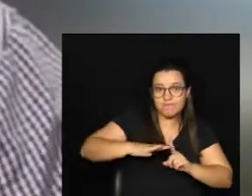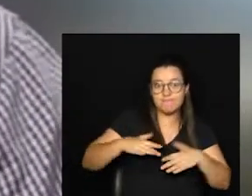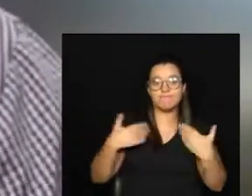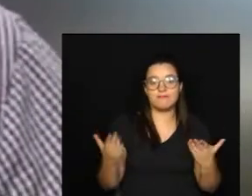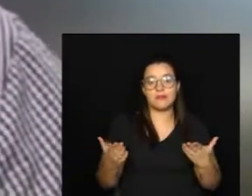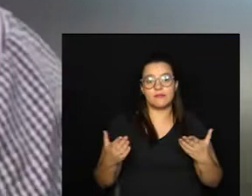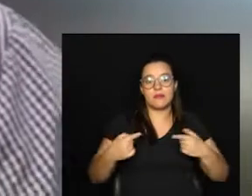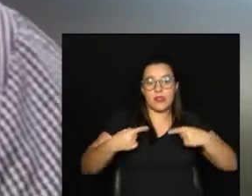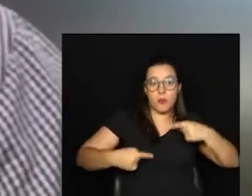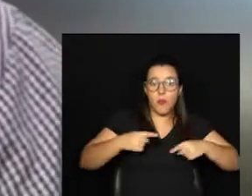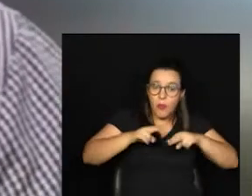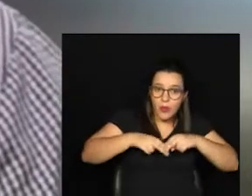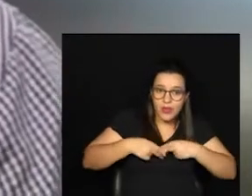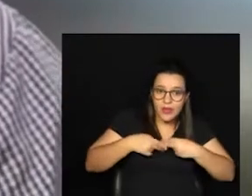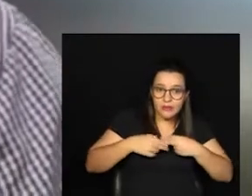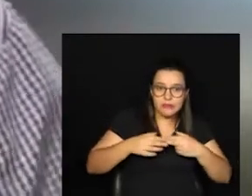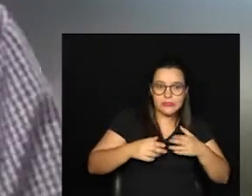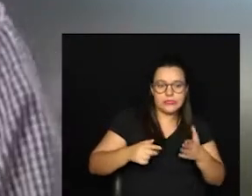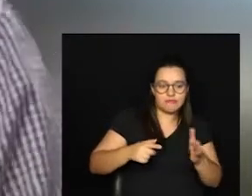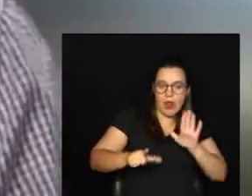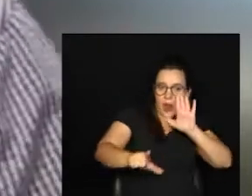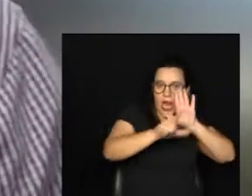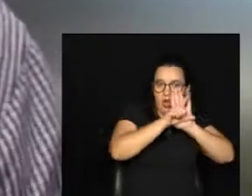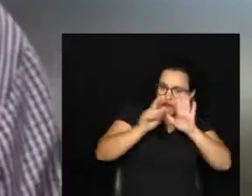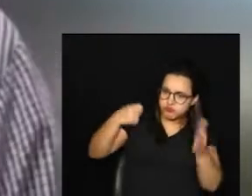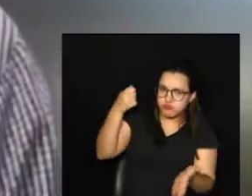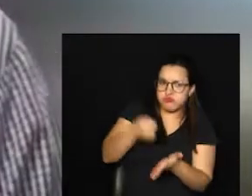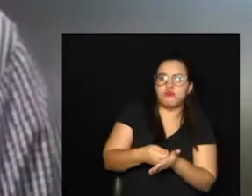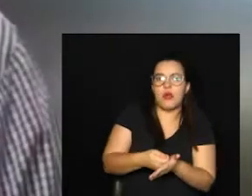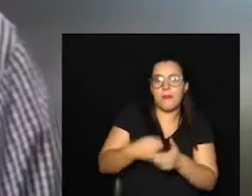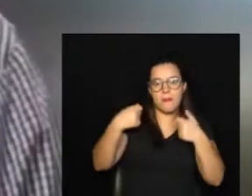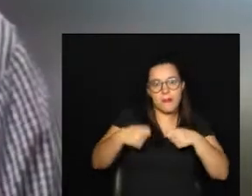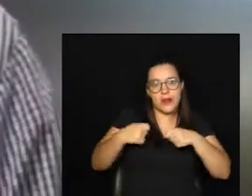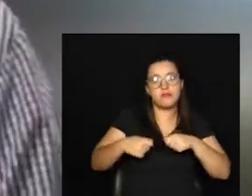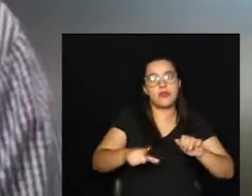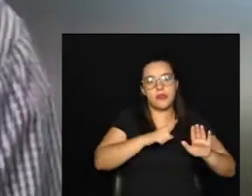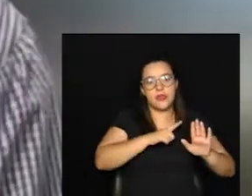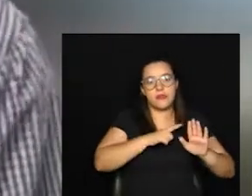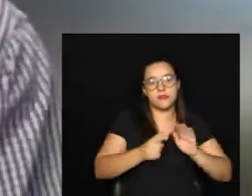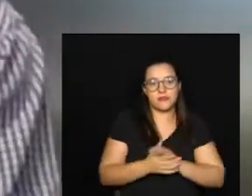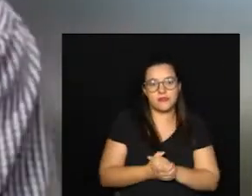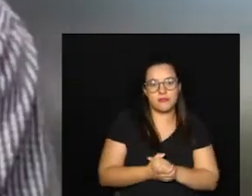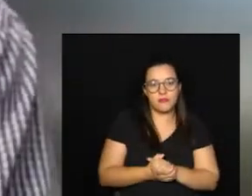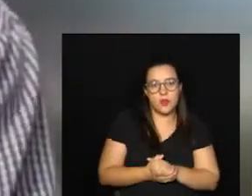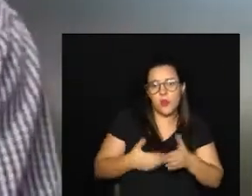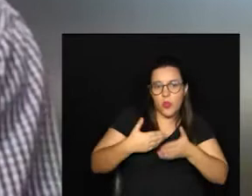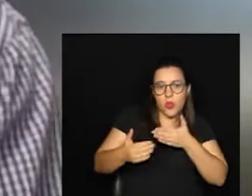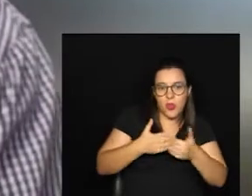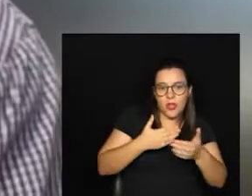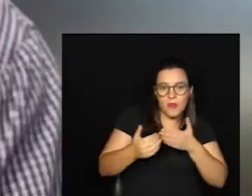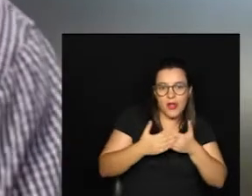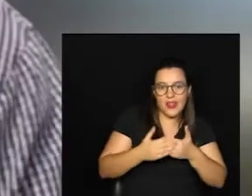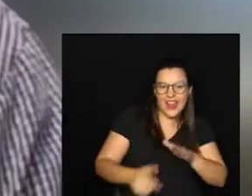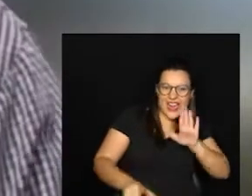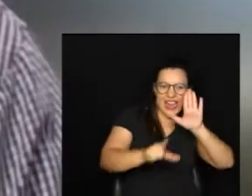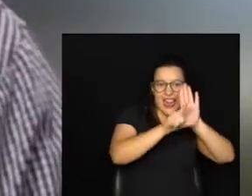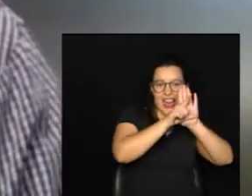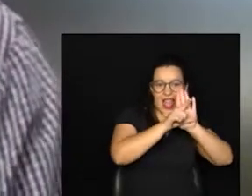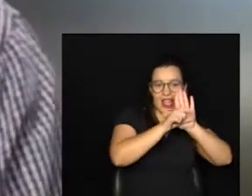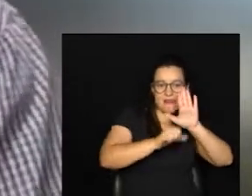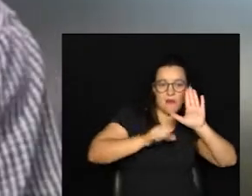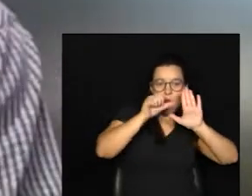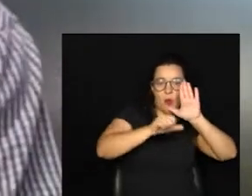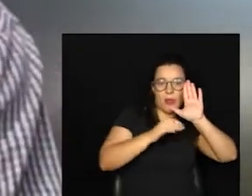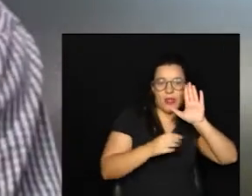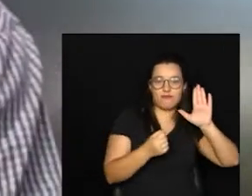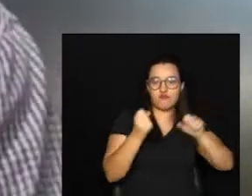a punição deve sempre ser aplicada, porque, como diz aquela máxima no direito, não interessa você aumentar a pena de um determinado